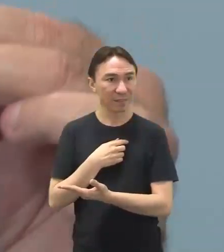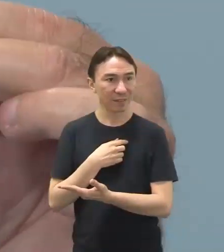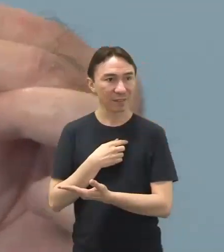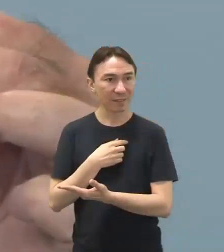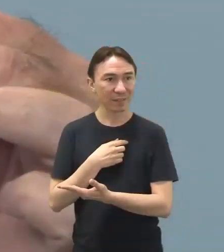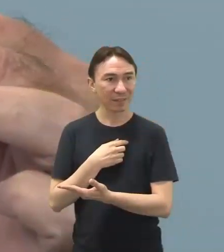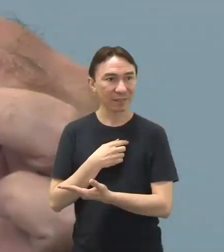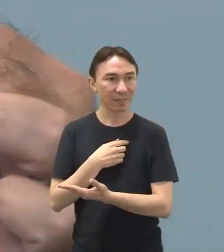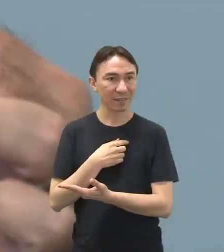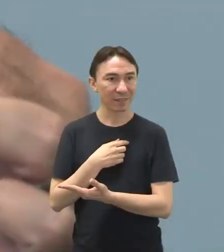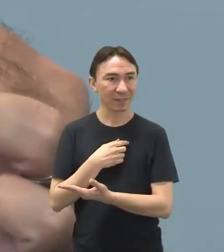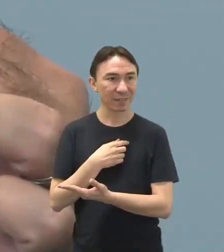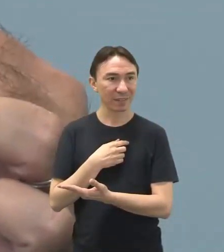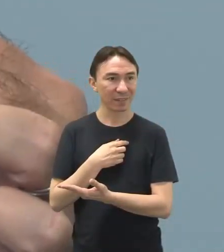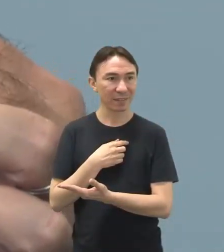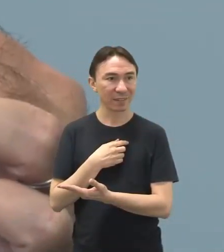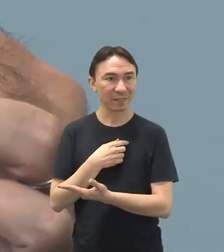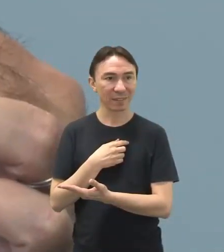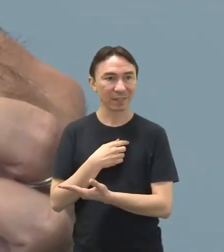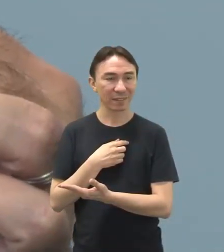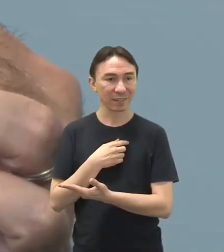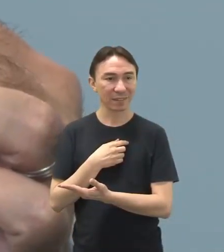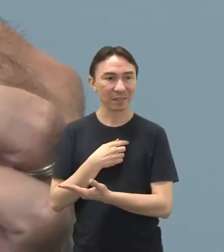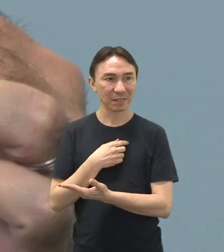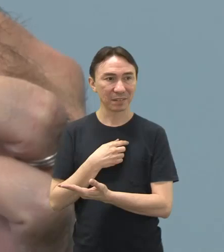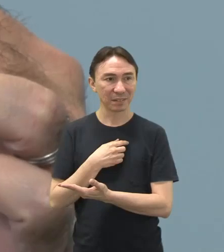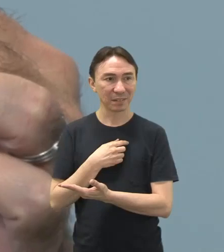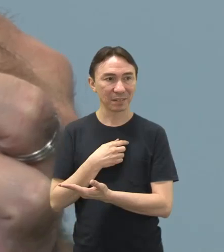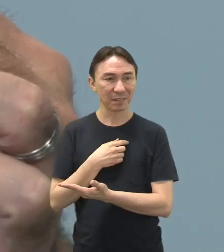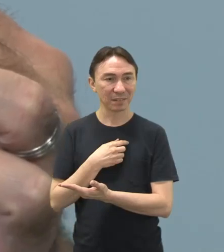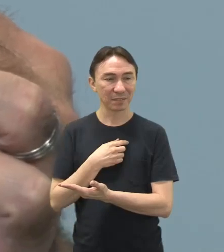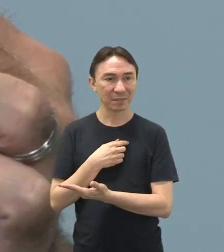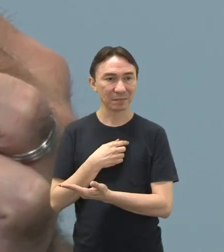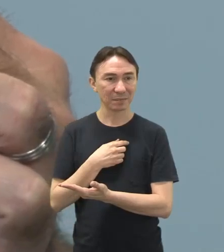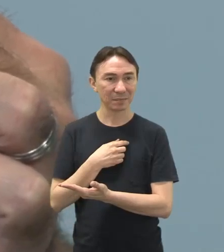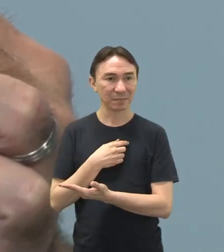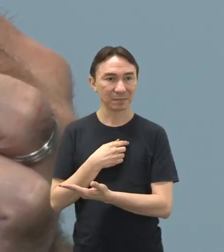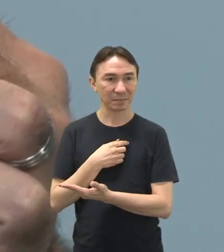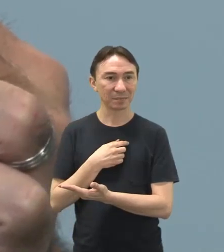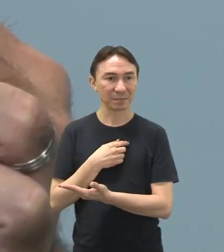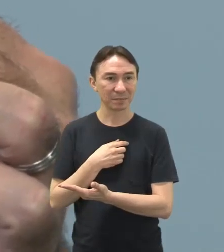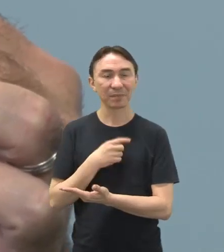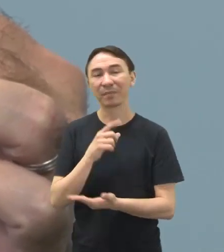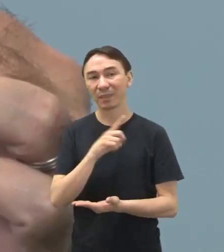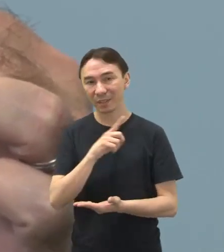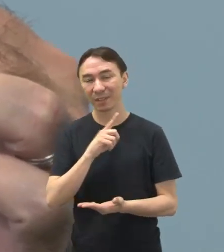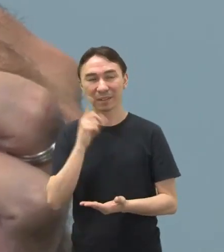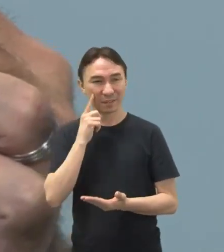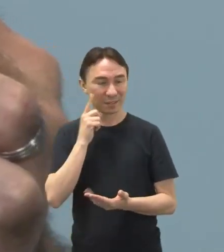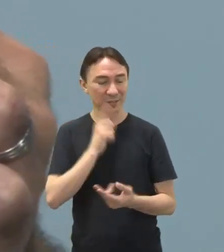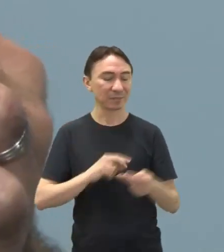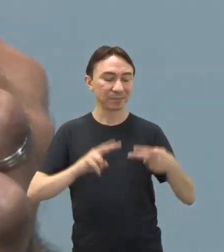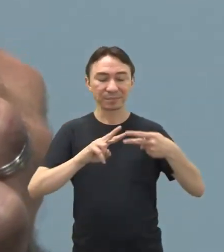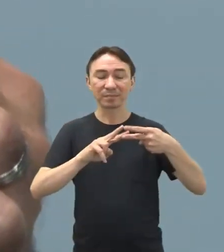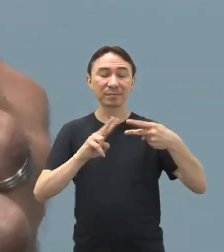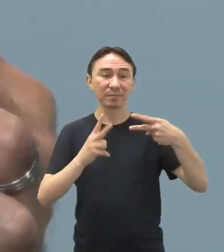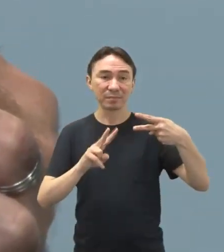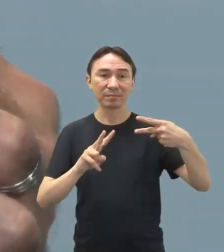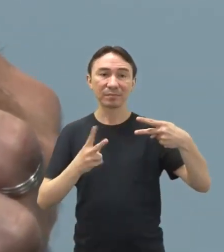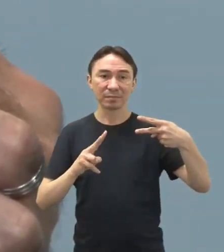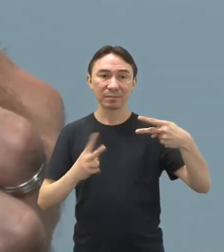totalmente vou só digitar tokyo's as peças né com o pentágono triângulo